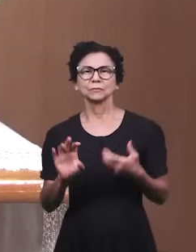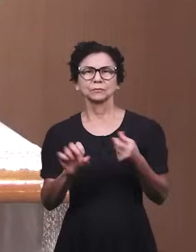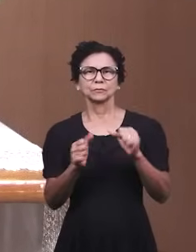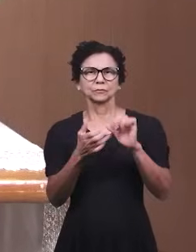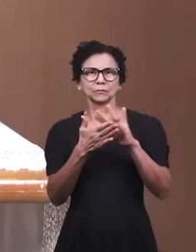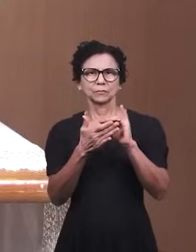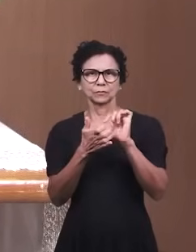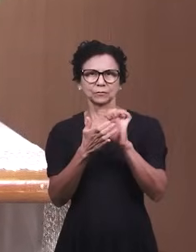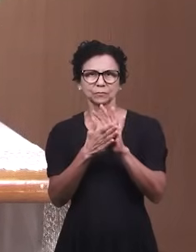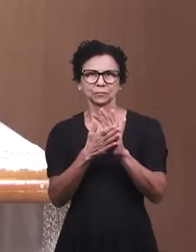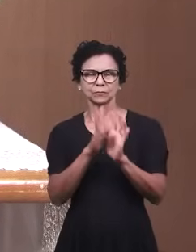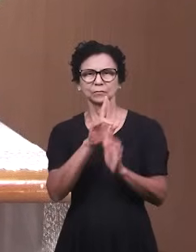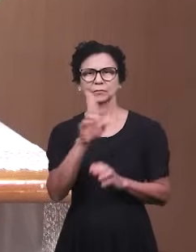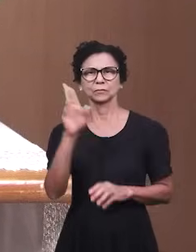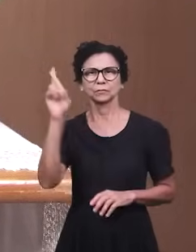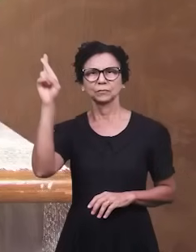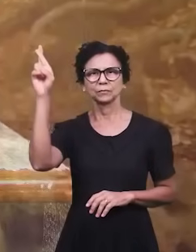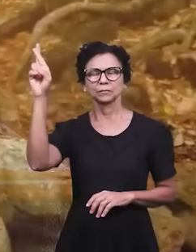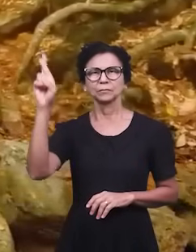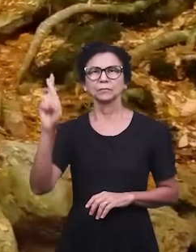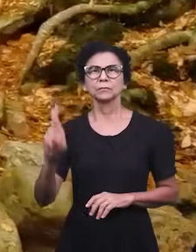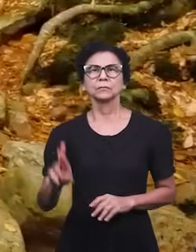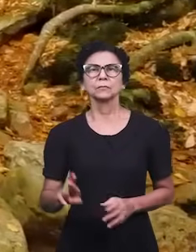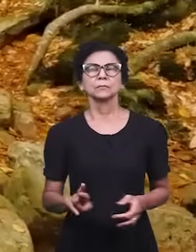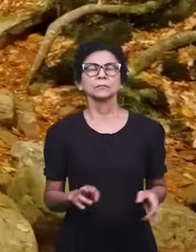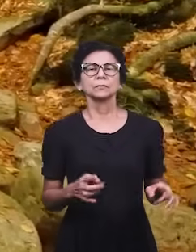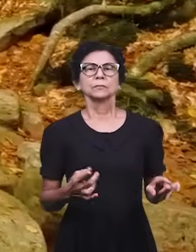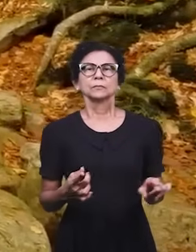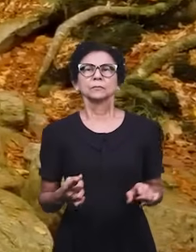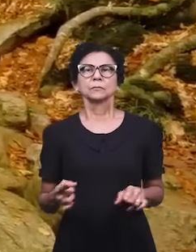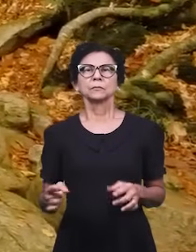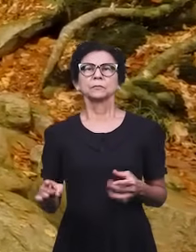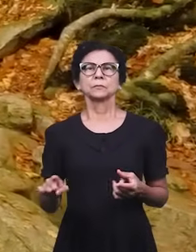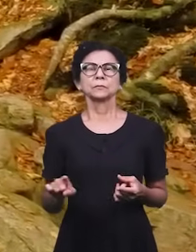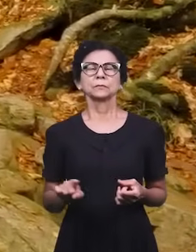de glorificação ao nome do Senhor.